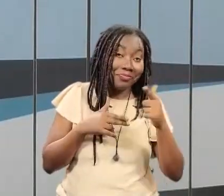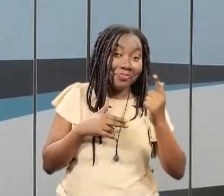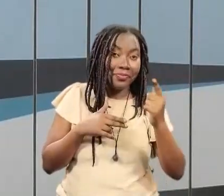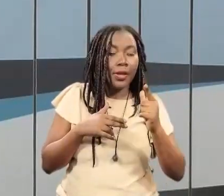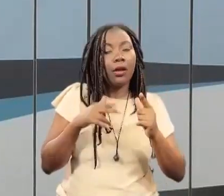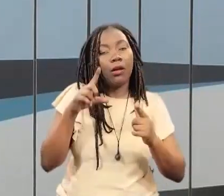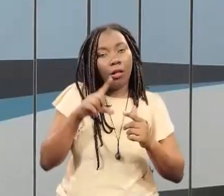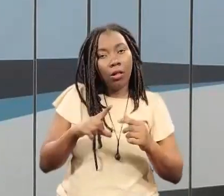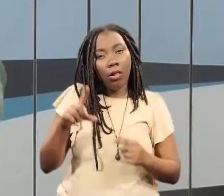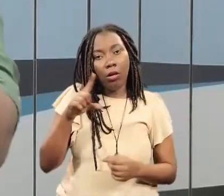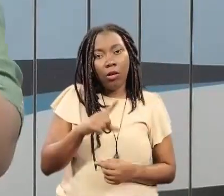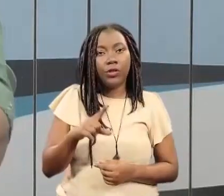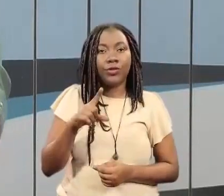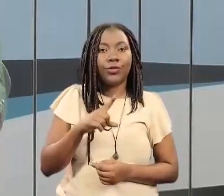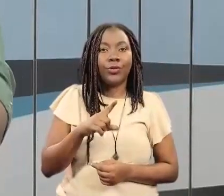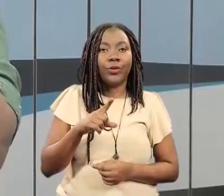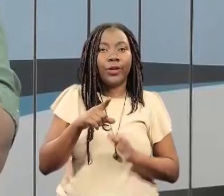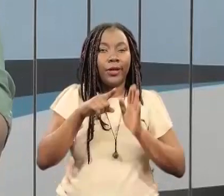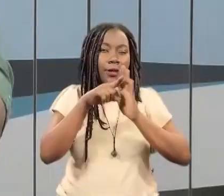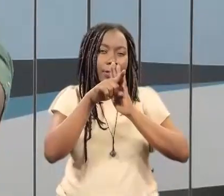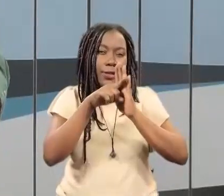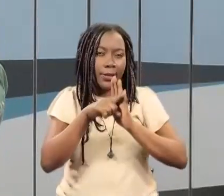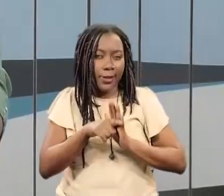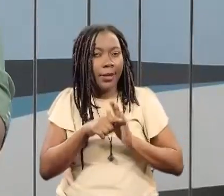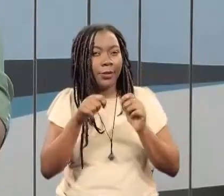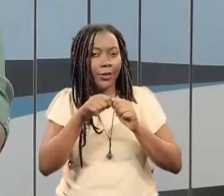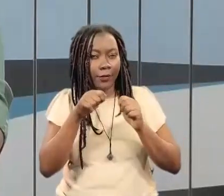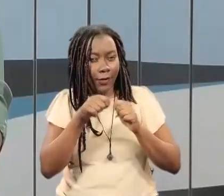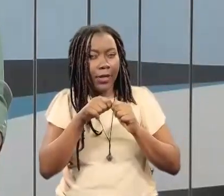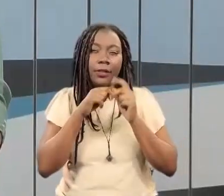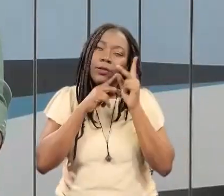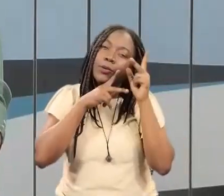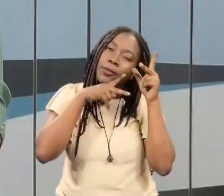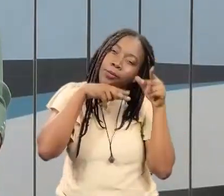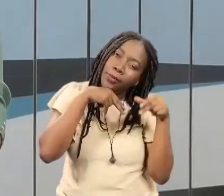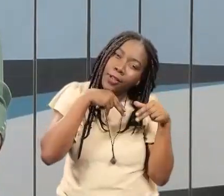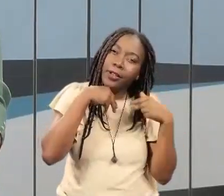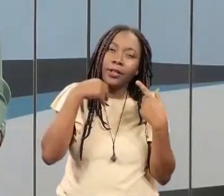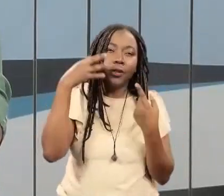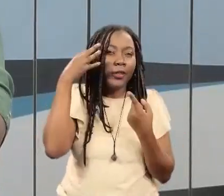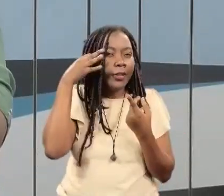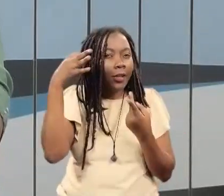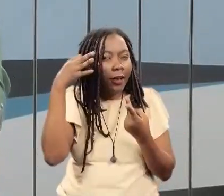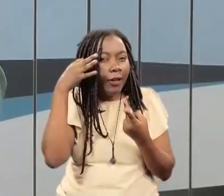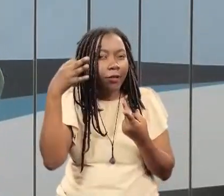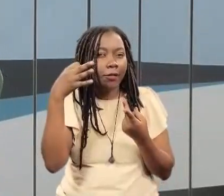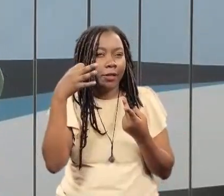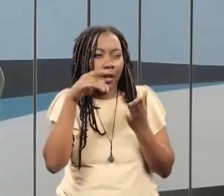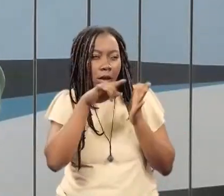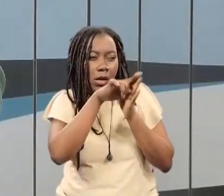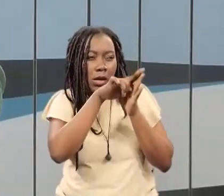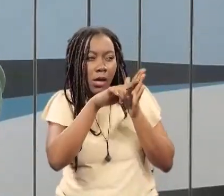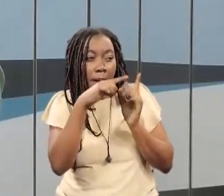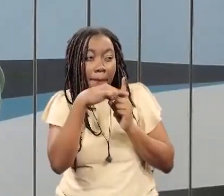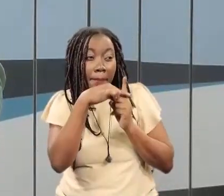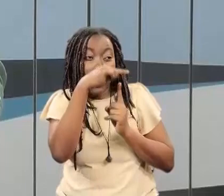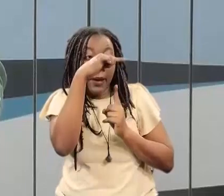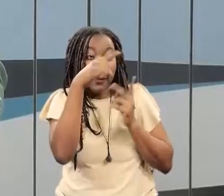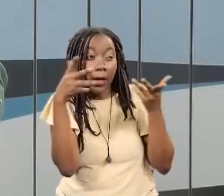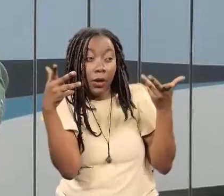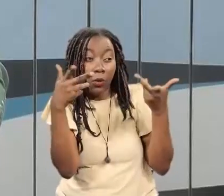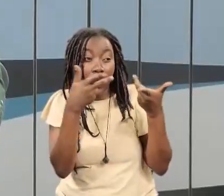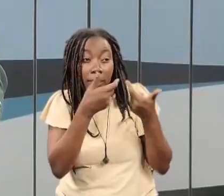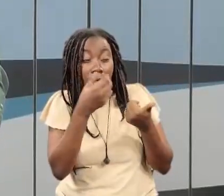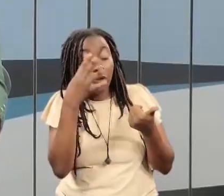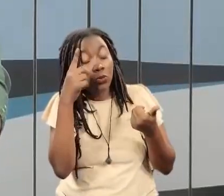lógico, aqueles exames que fazem quando a gente está dormindo, acho que é polissonografia, não lembro qual é o nome certinho. Eles medem a qualidade do sono.